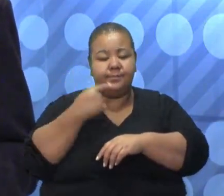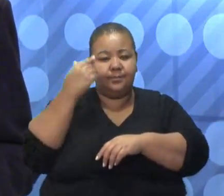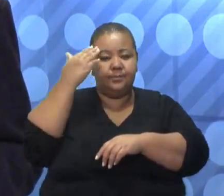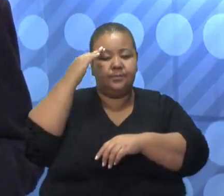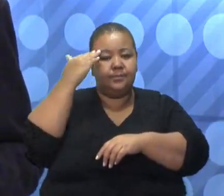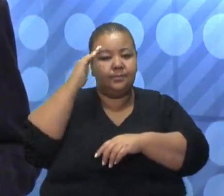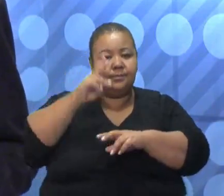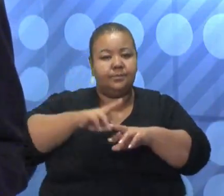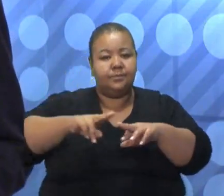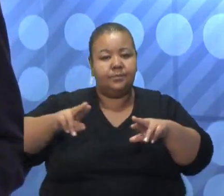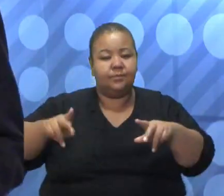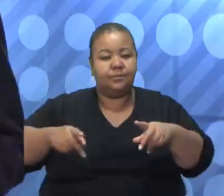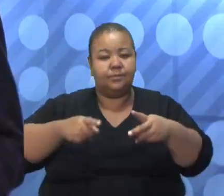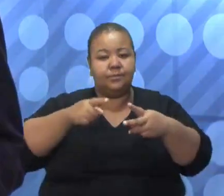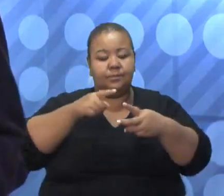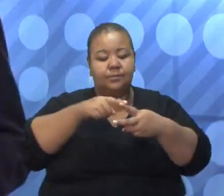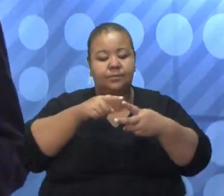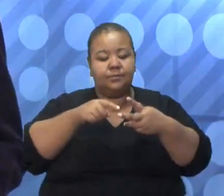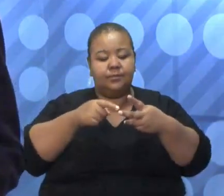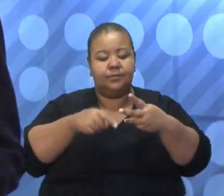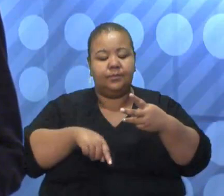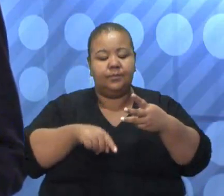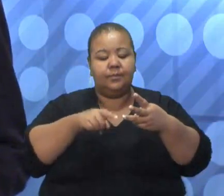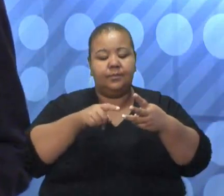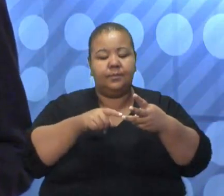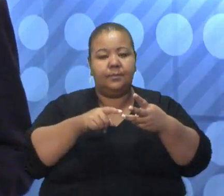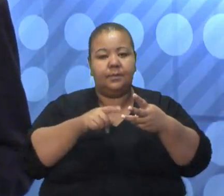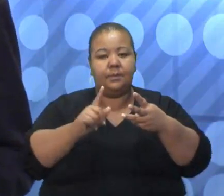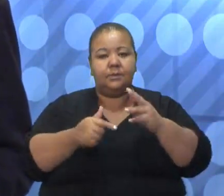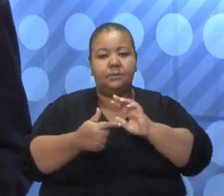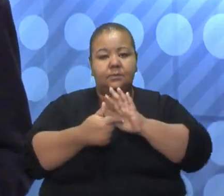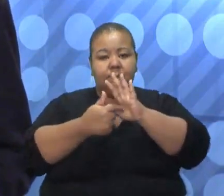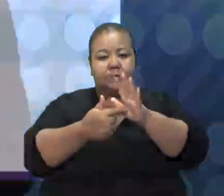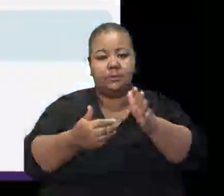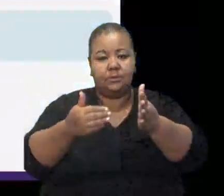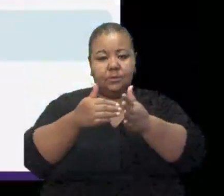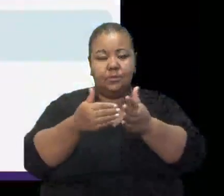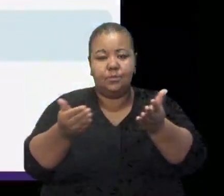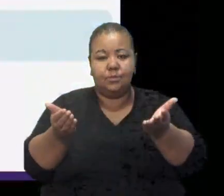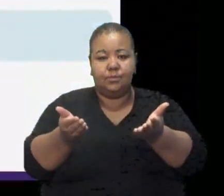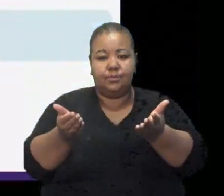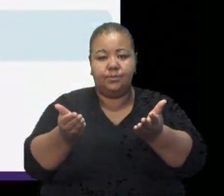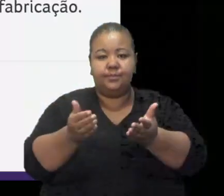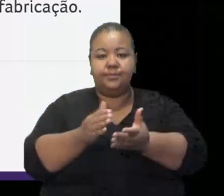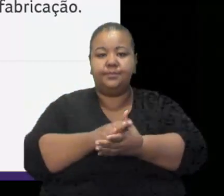a diferença entre os dois primeiros, que é por processo e por produto, que foram apresentados até agora.